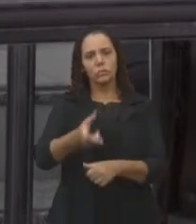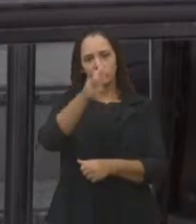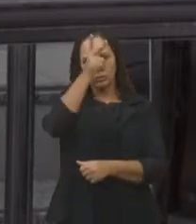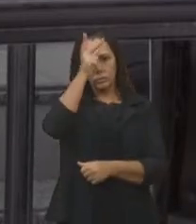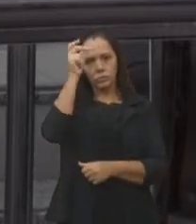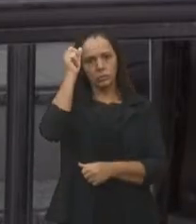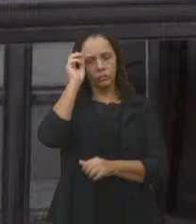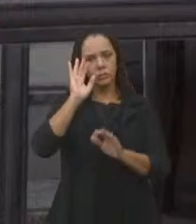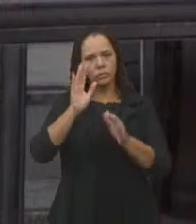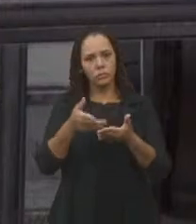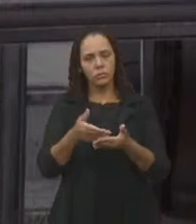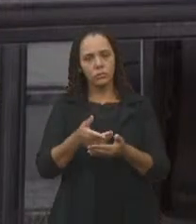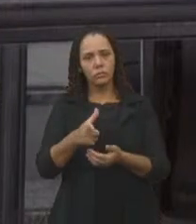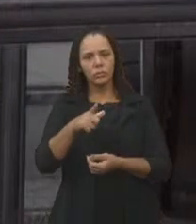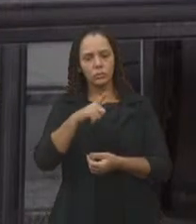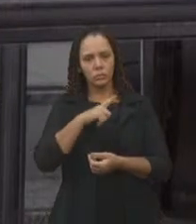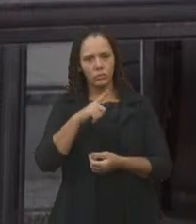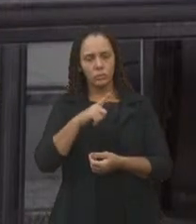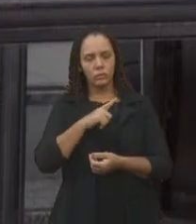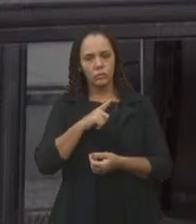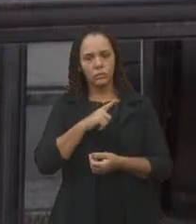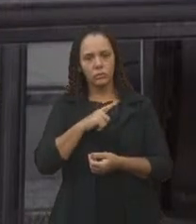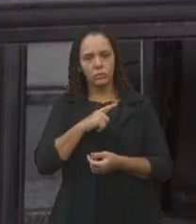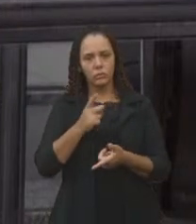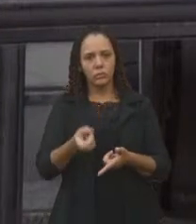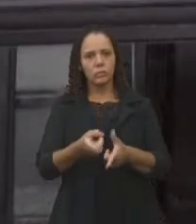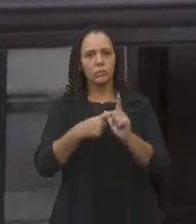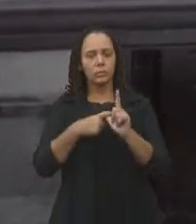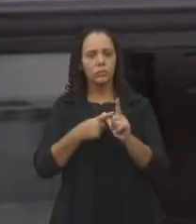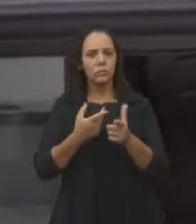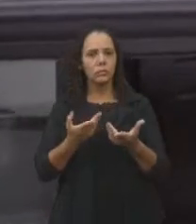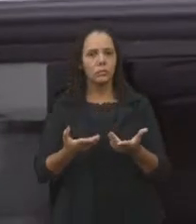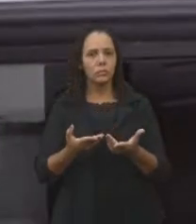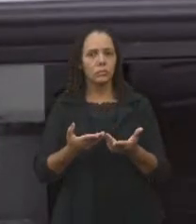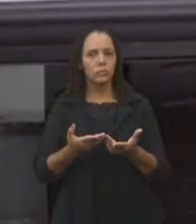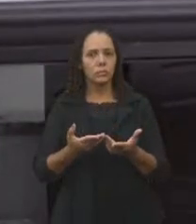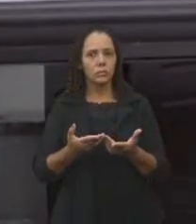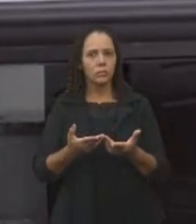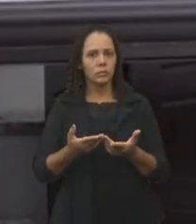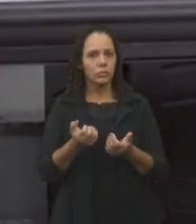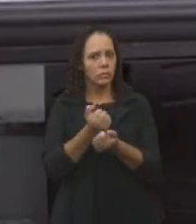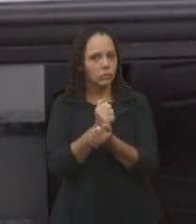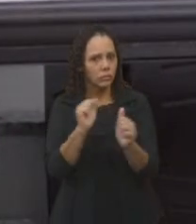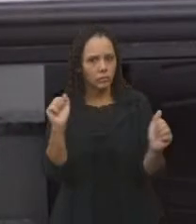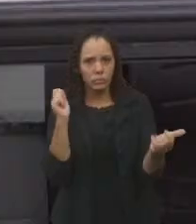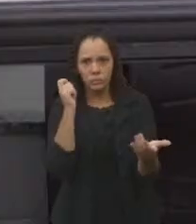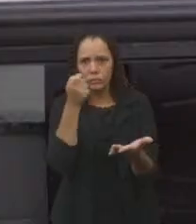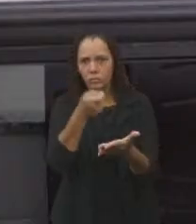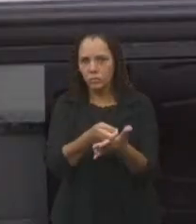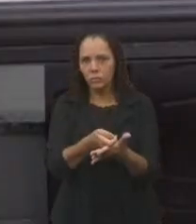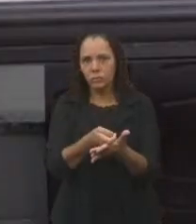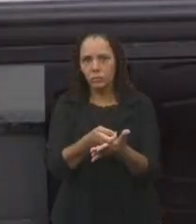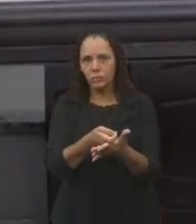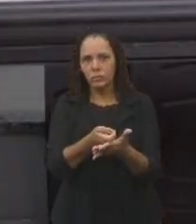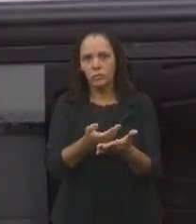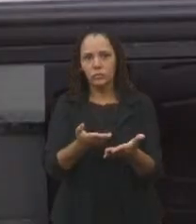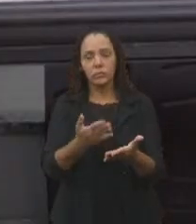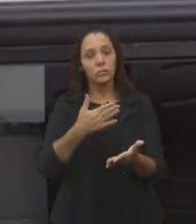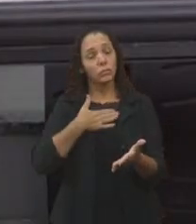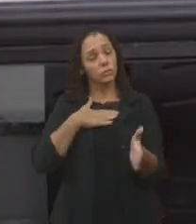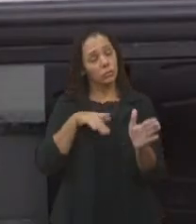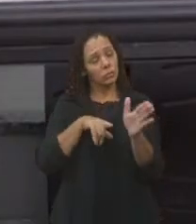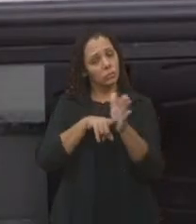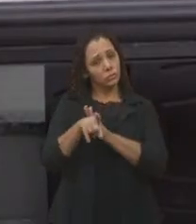já conquistou, digamos assim, é uma dívida que, ao meu ver, impagável. Então, seria essa a minha pergunta, uma pergunta um